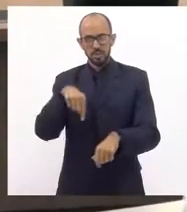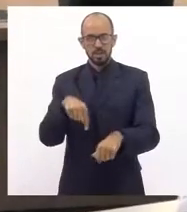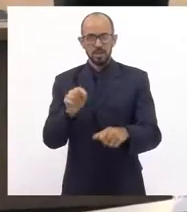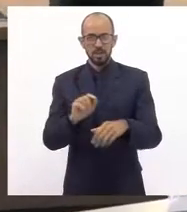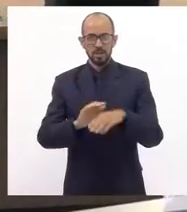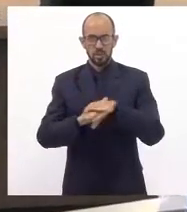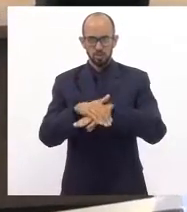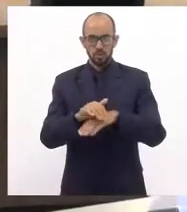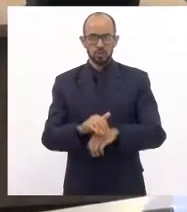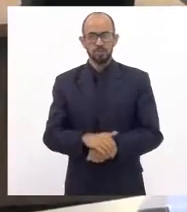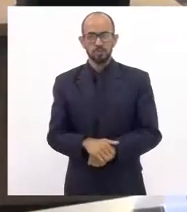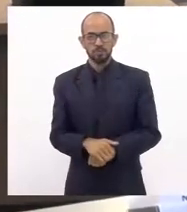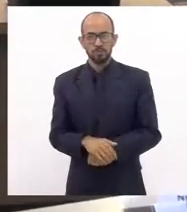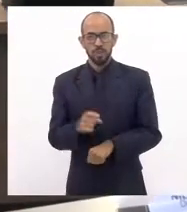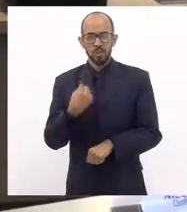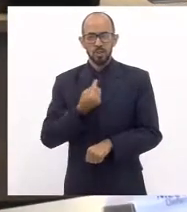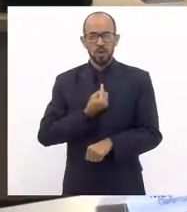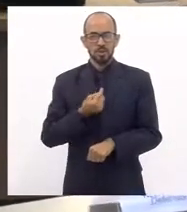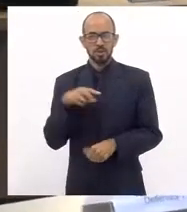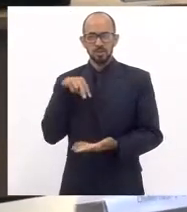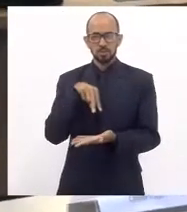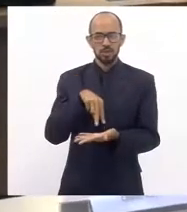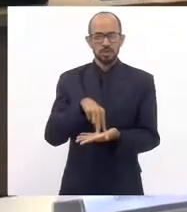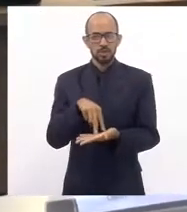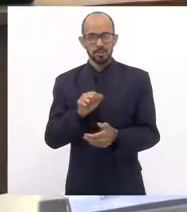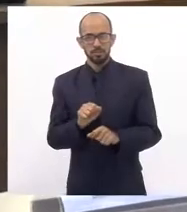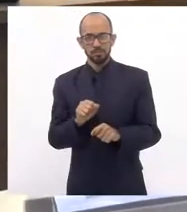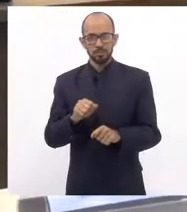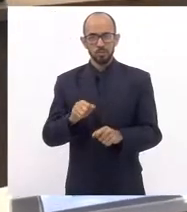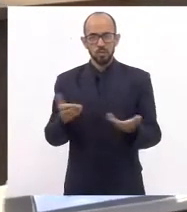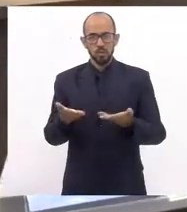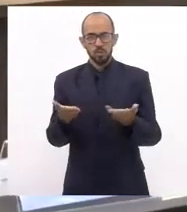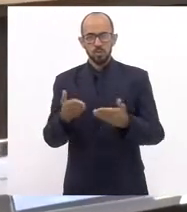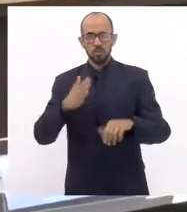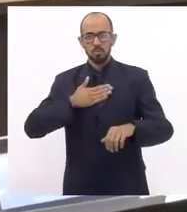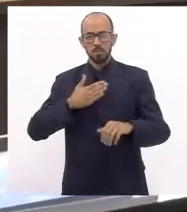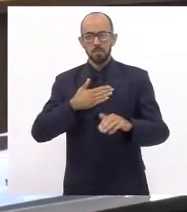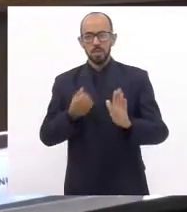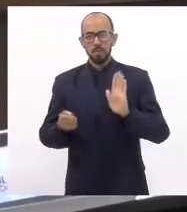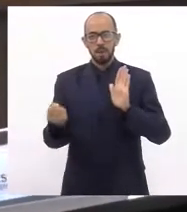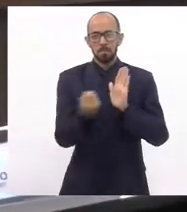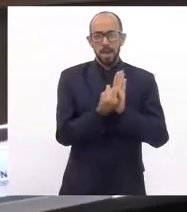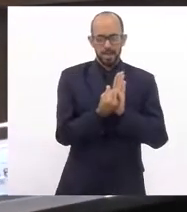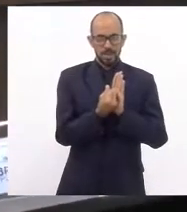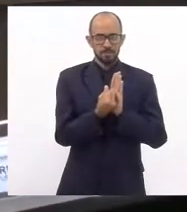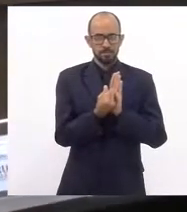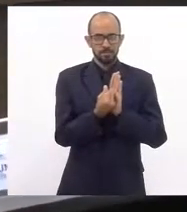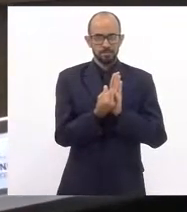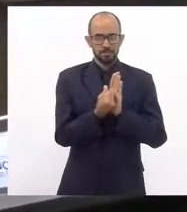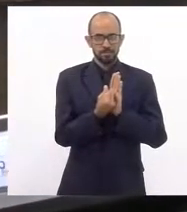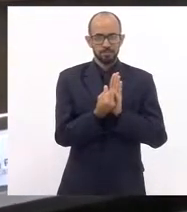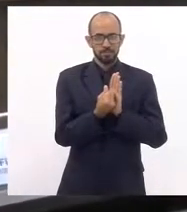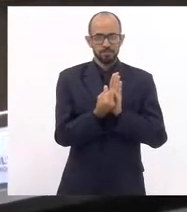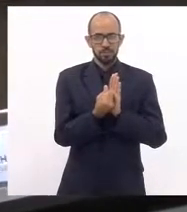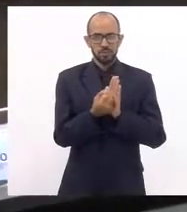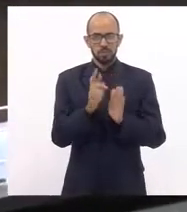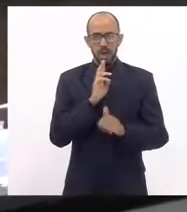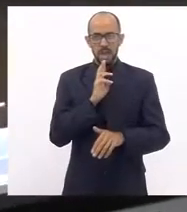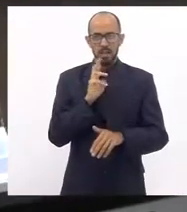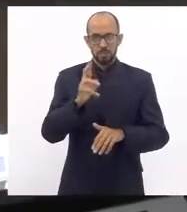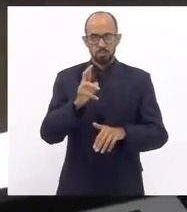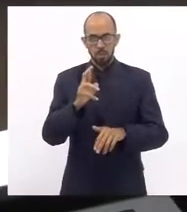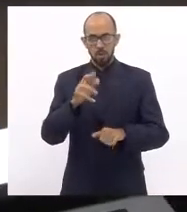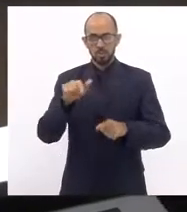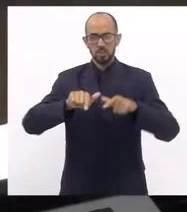Bom, nós estamos aqui. Hoje, para mim, é um marco. É um marco e uma resposta, né, de um